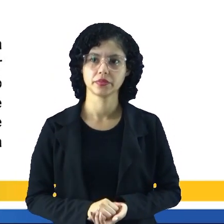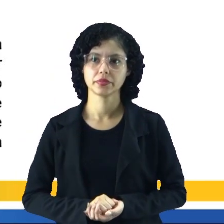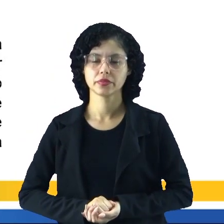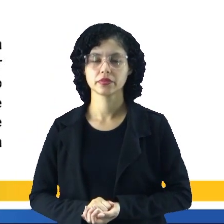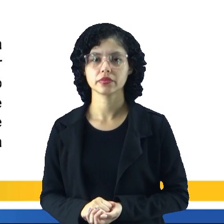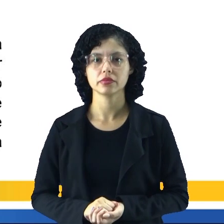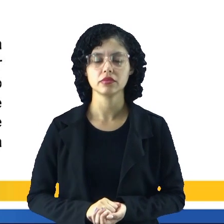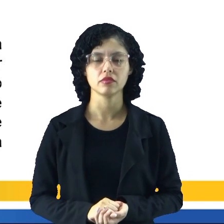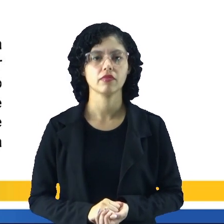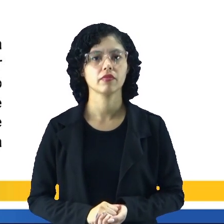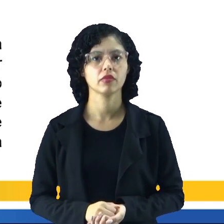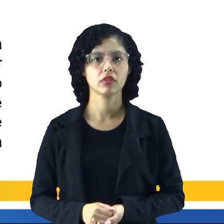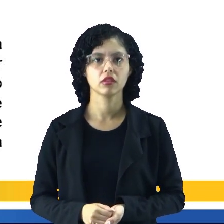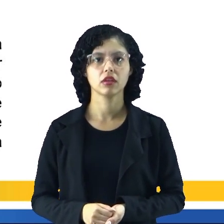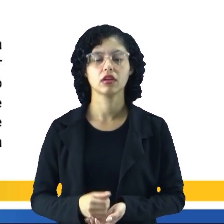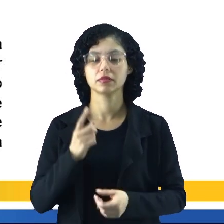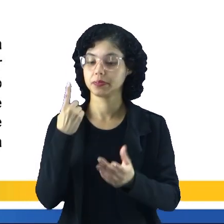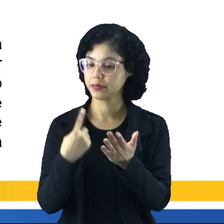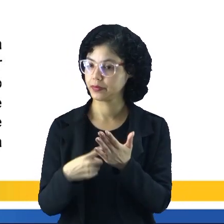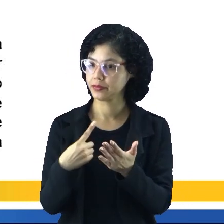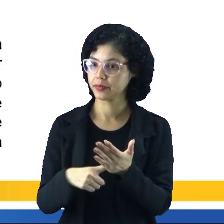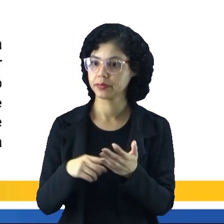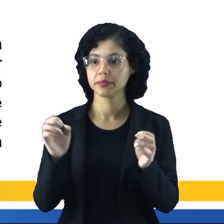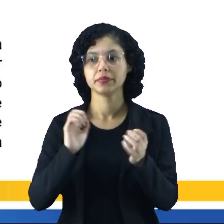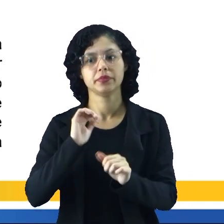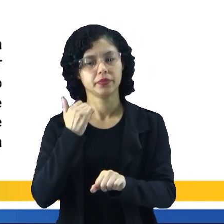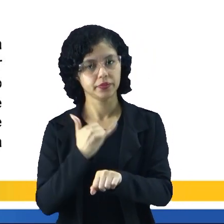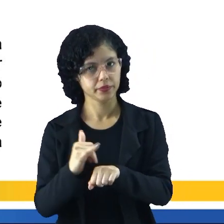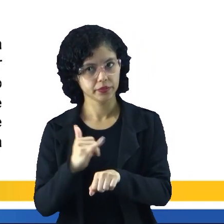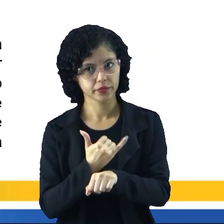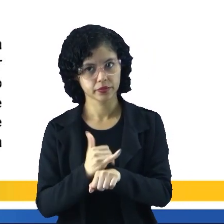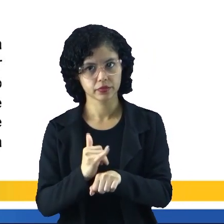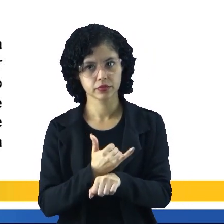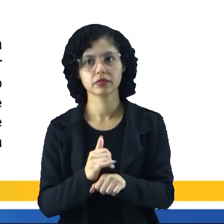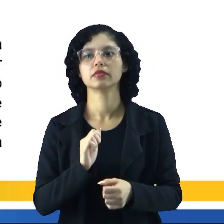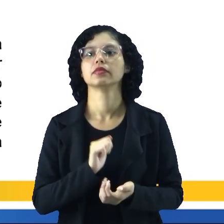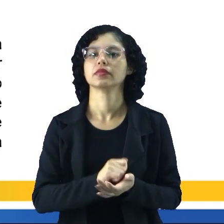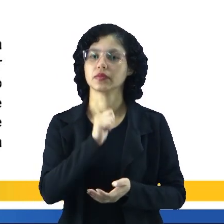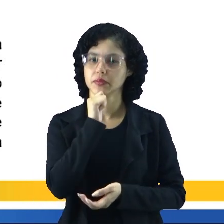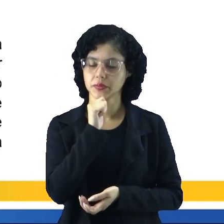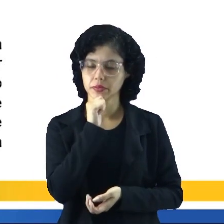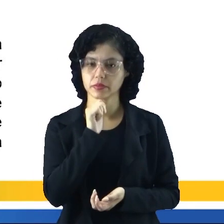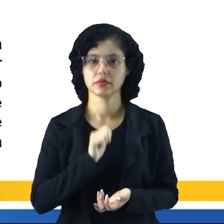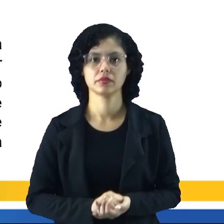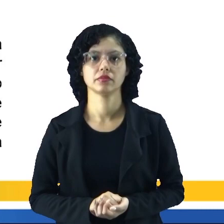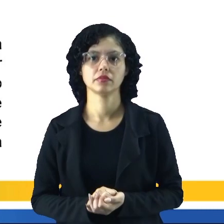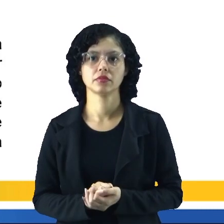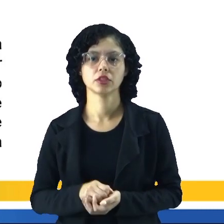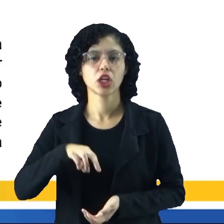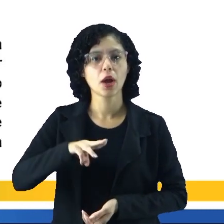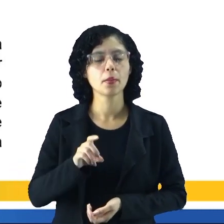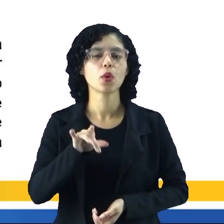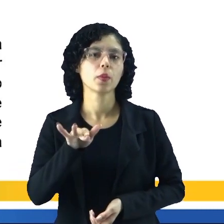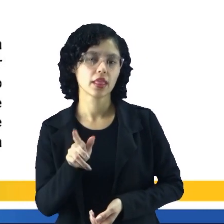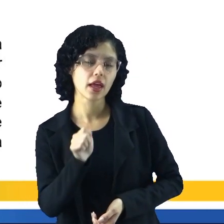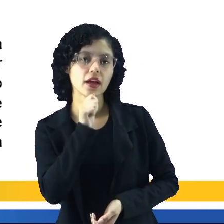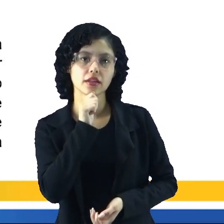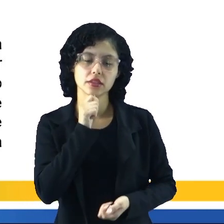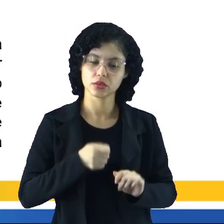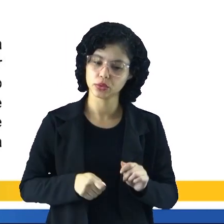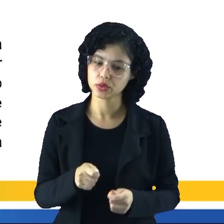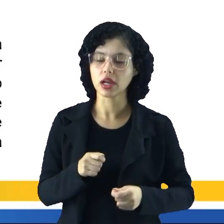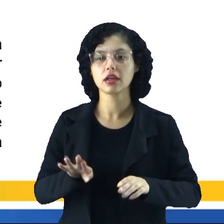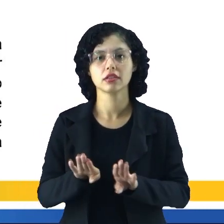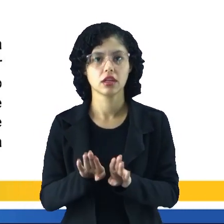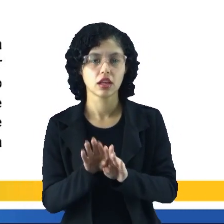né então não se deve considerar essa uma estratégia de conscientização da sociedade Ok é a mobilização dos agentes